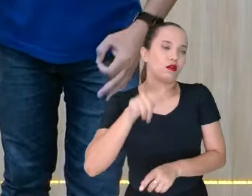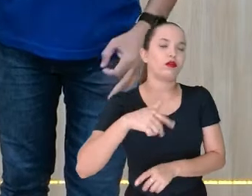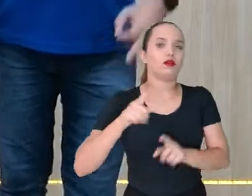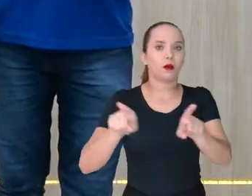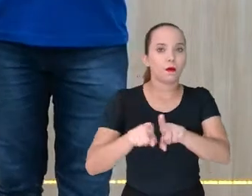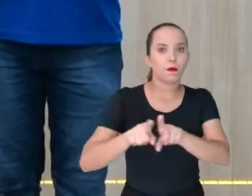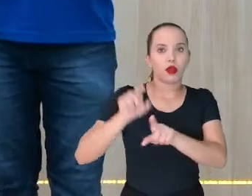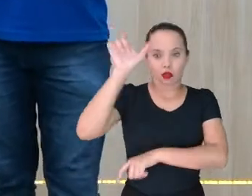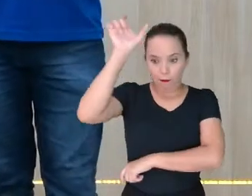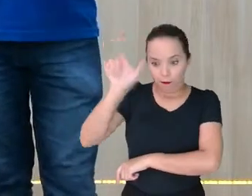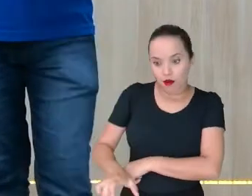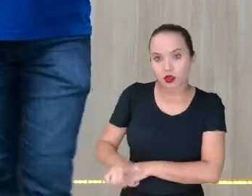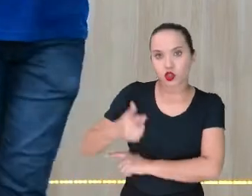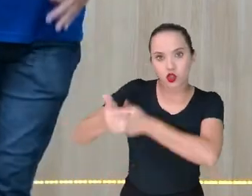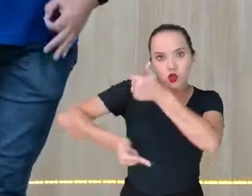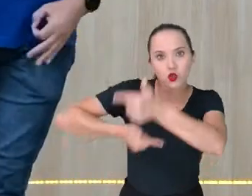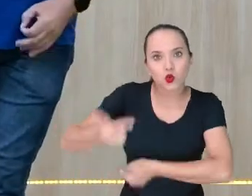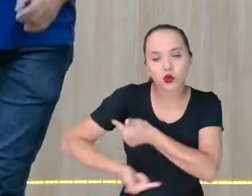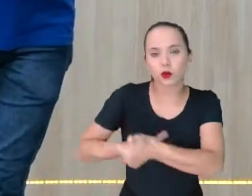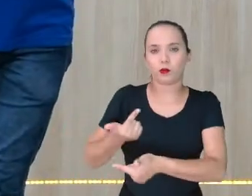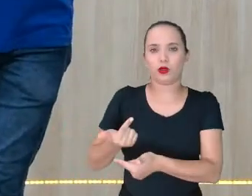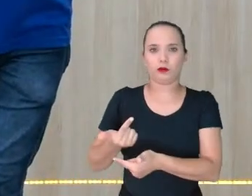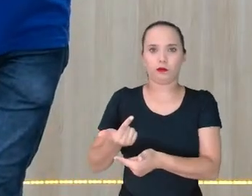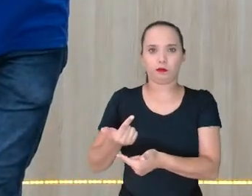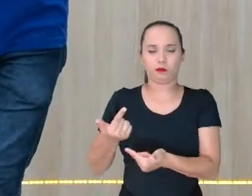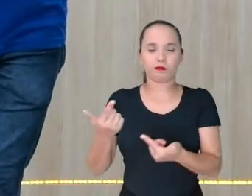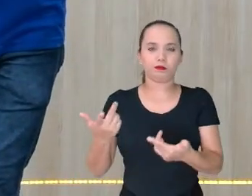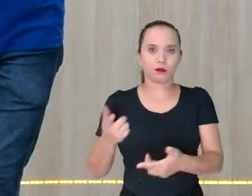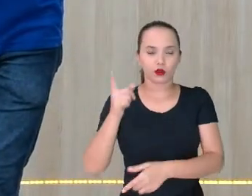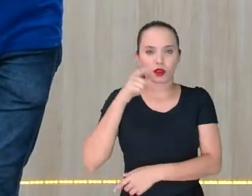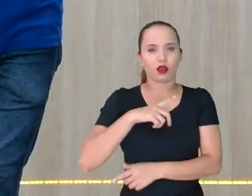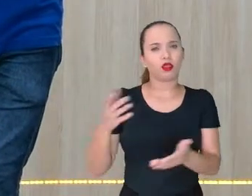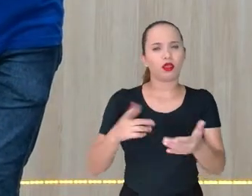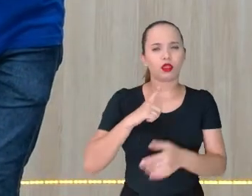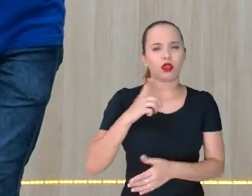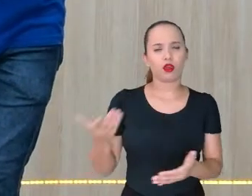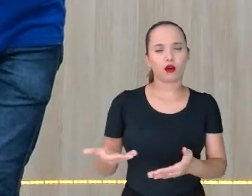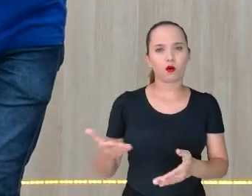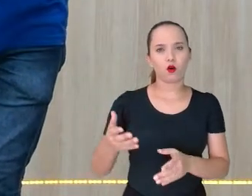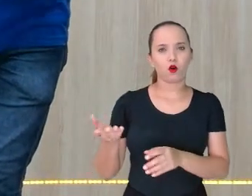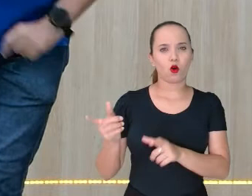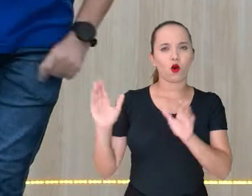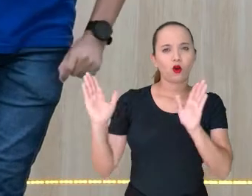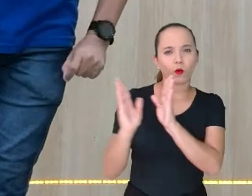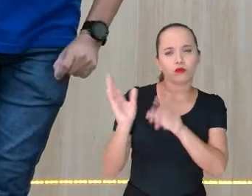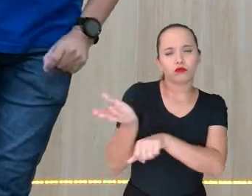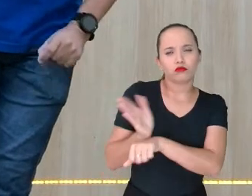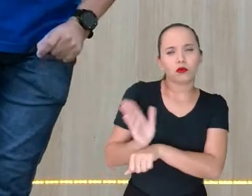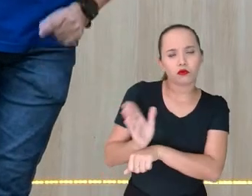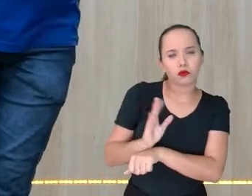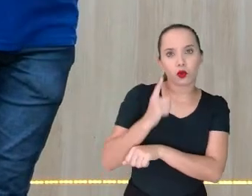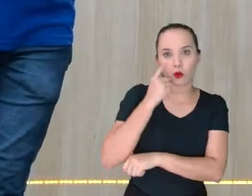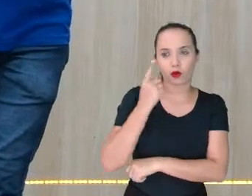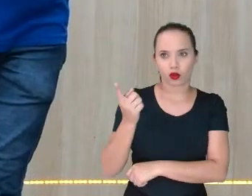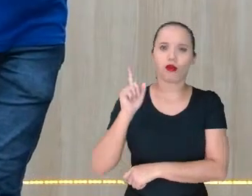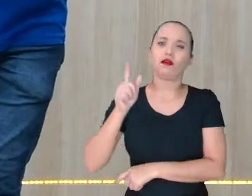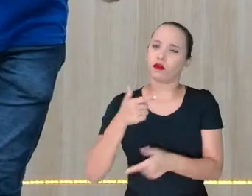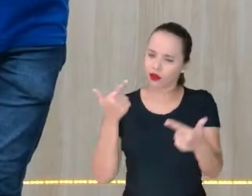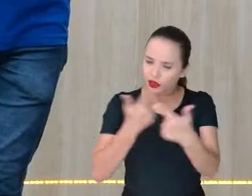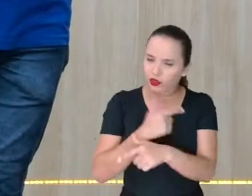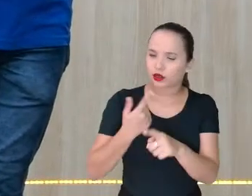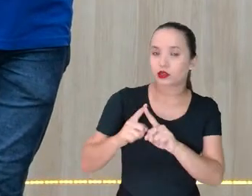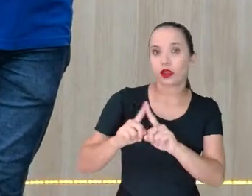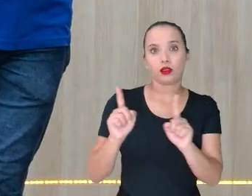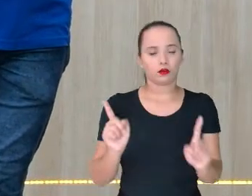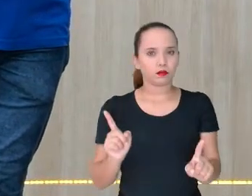trabalhador, nível de exploração do trabalhador. Aí tem um trechozinho de um filme desses tempos modernos de Chaplin, é engraçado, mas ao